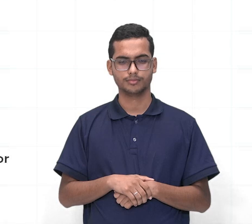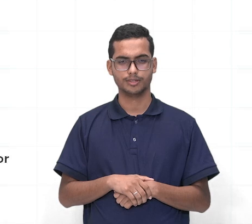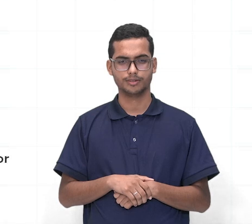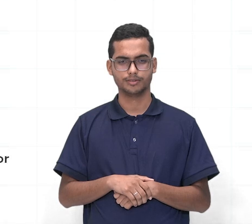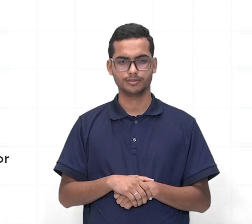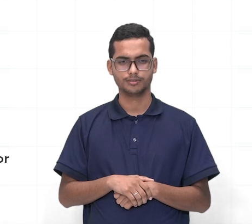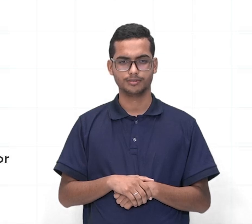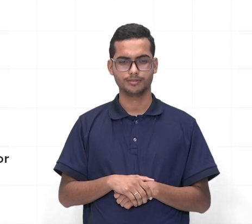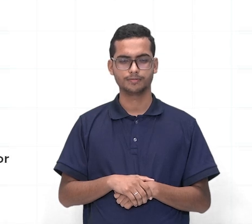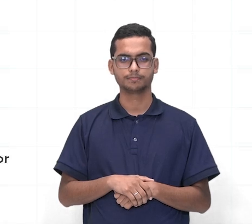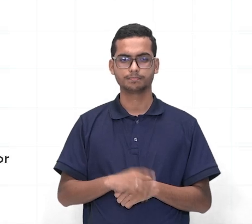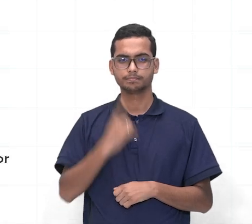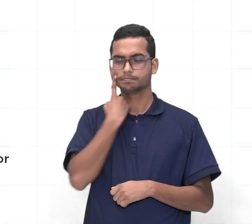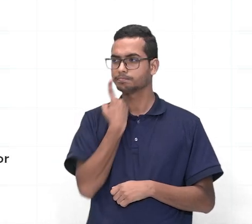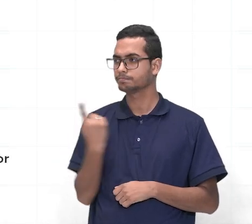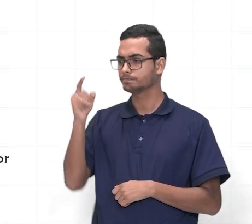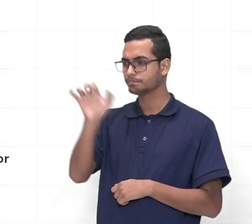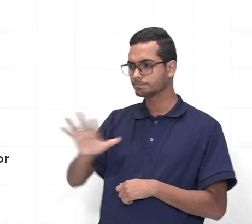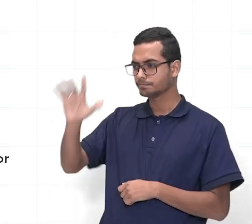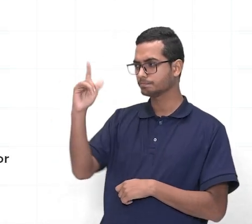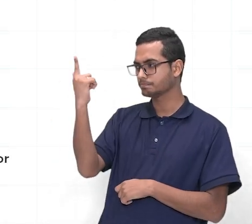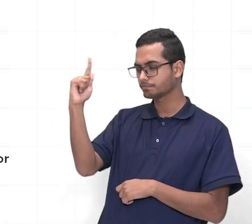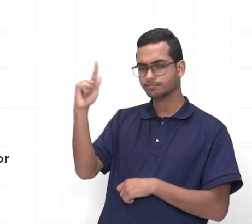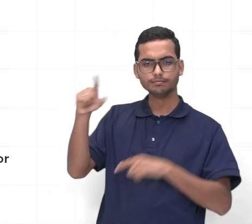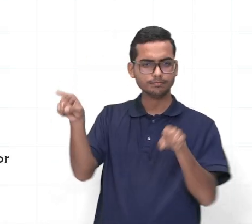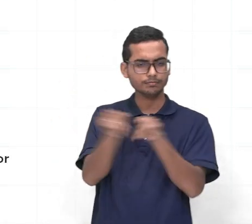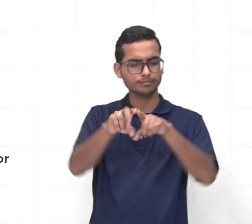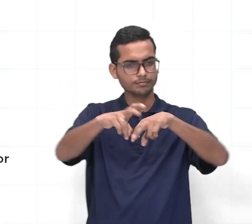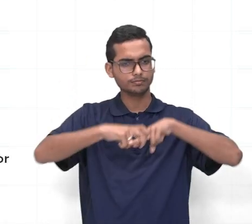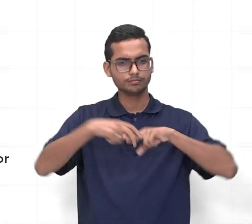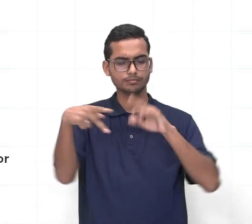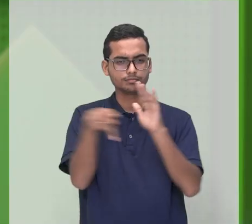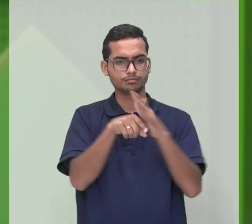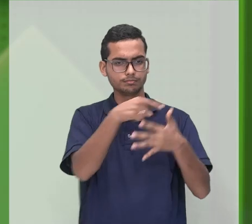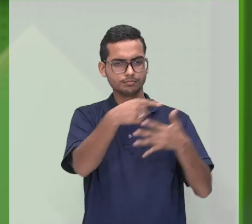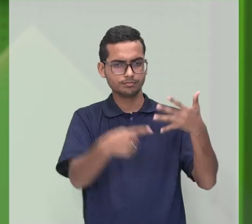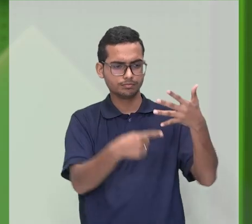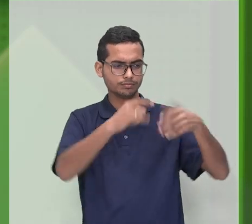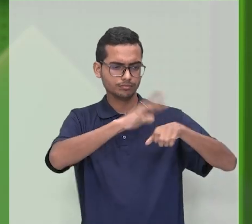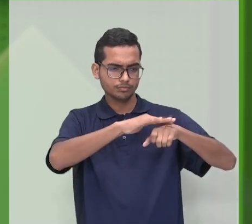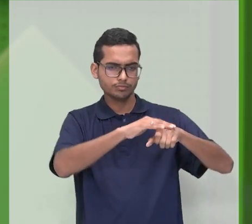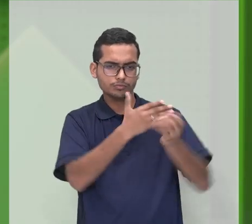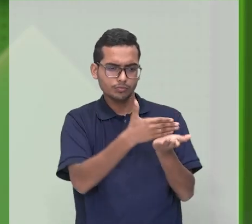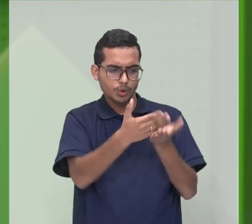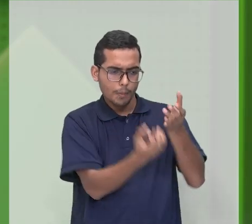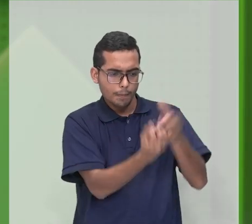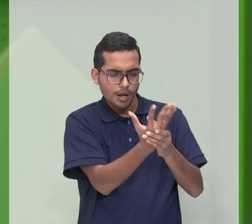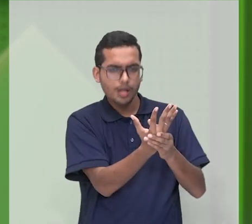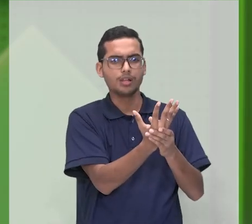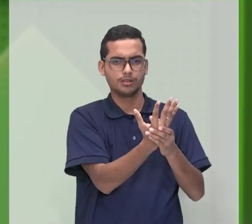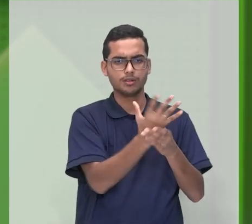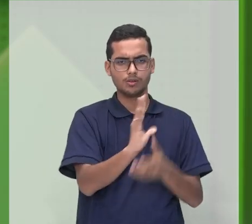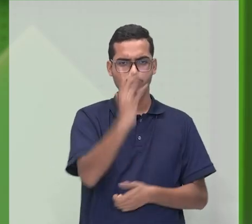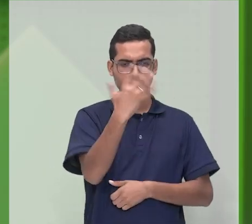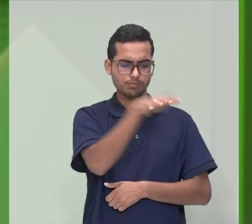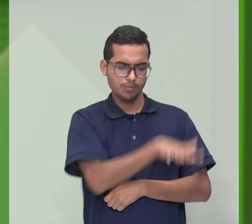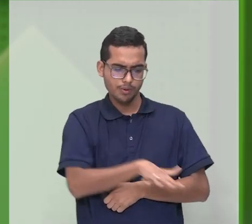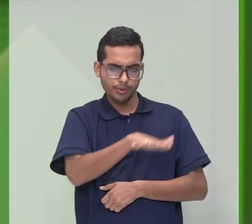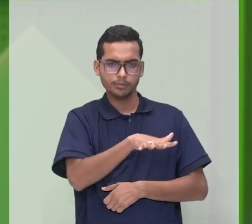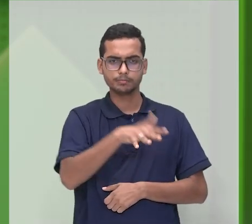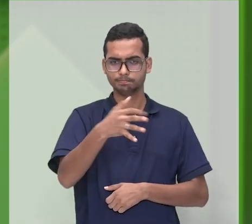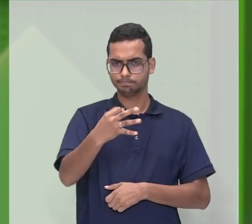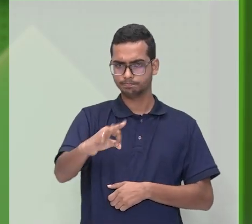geográfica, porque o vetor daquela doença vai ocorrer ali em determinada